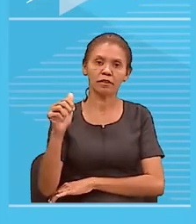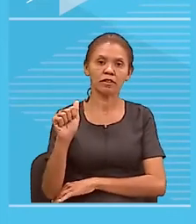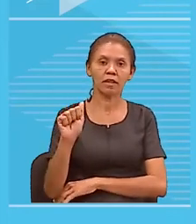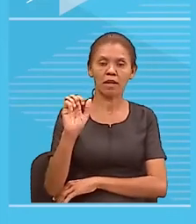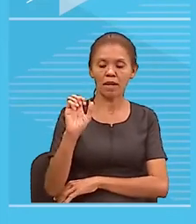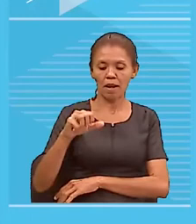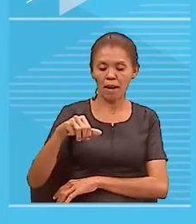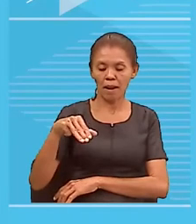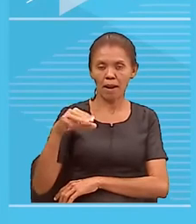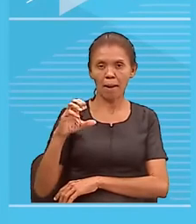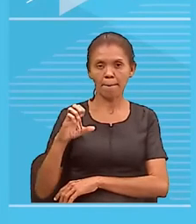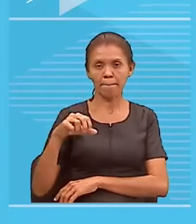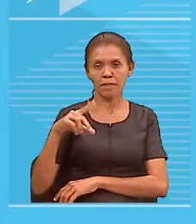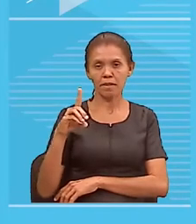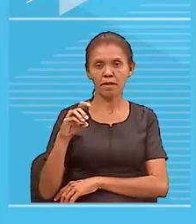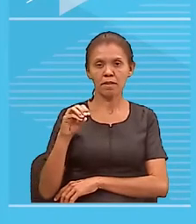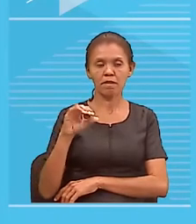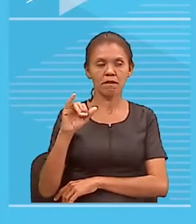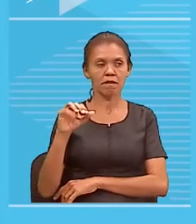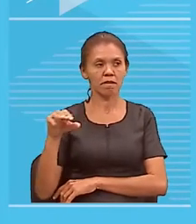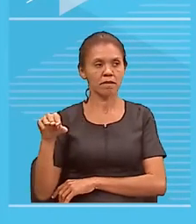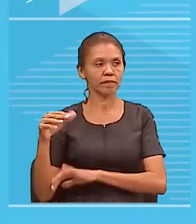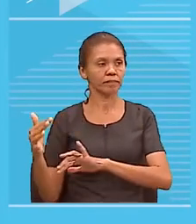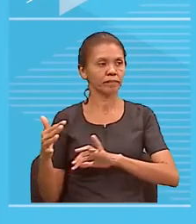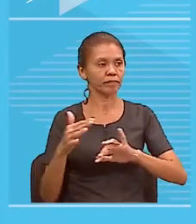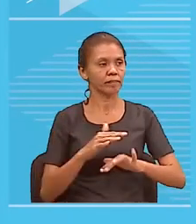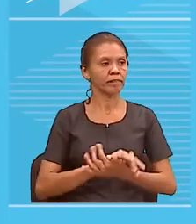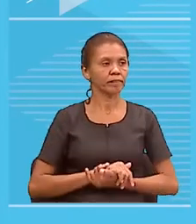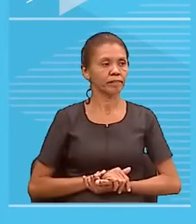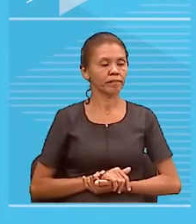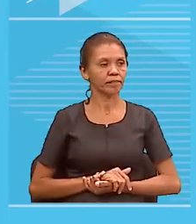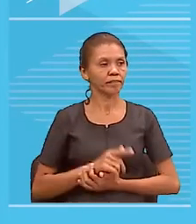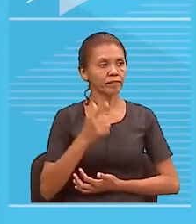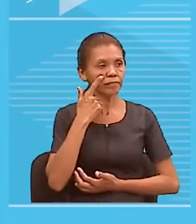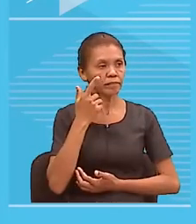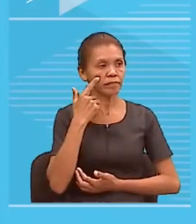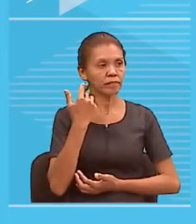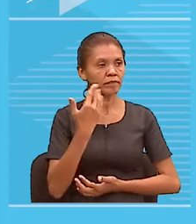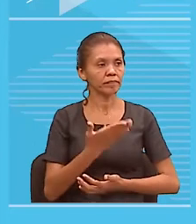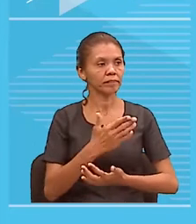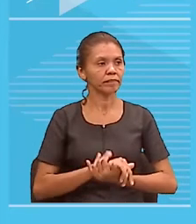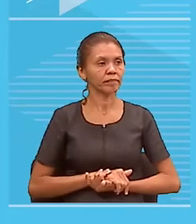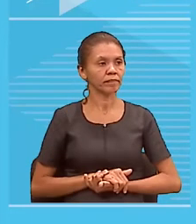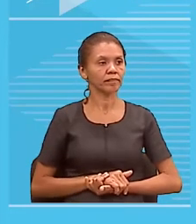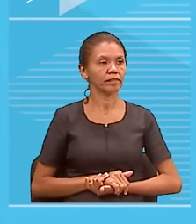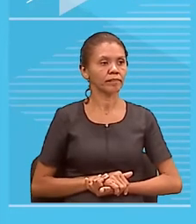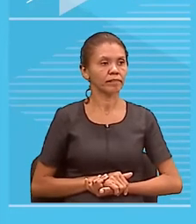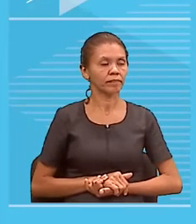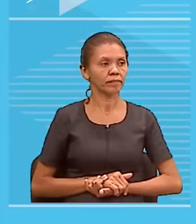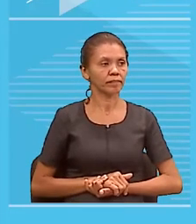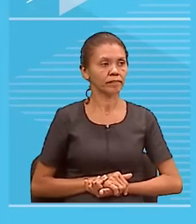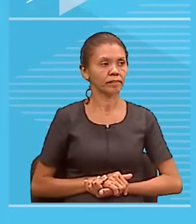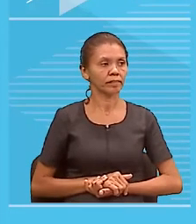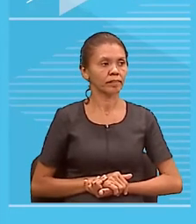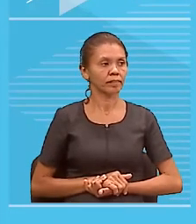amido produz uma coloração Violeta escura razão pela qual amido usado como indicador do